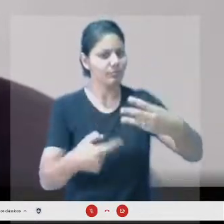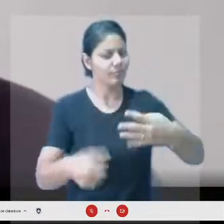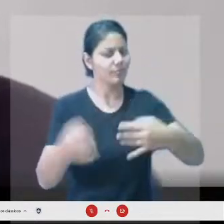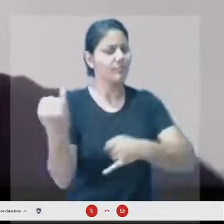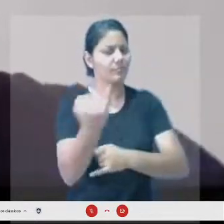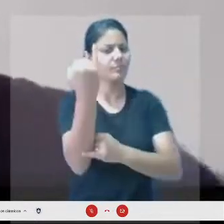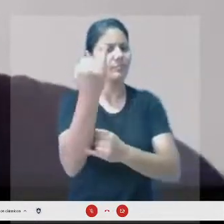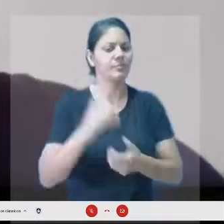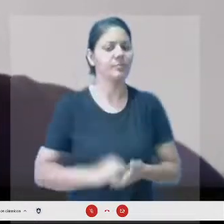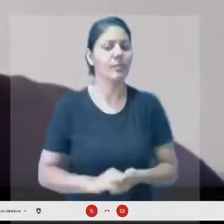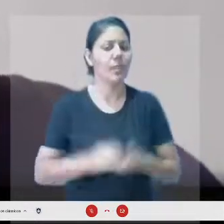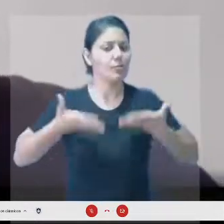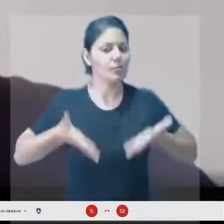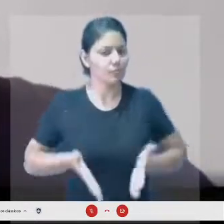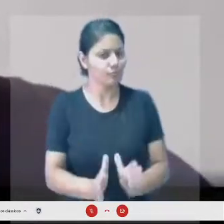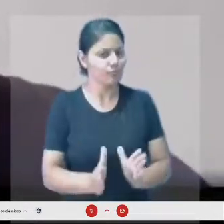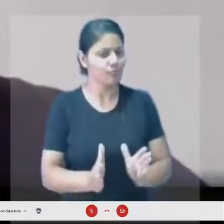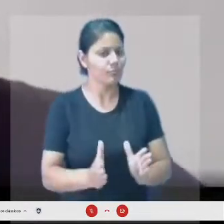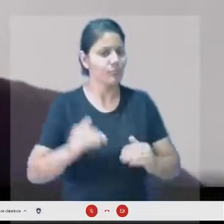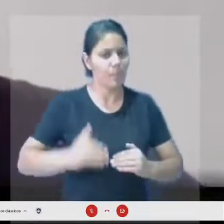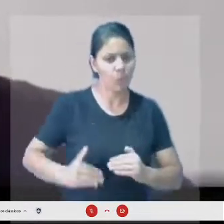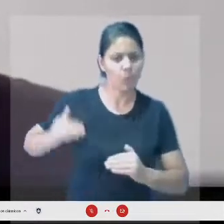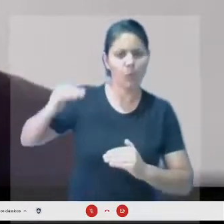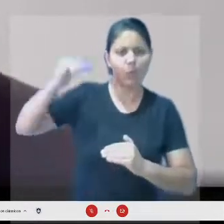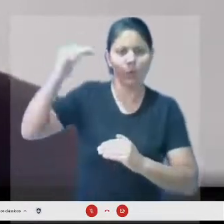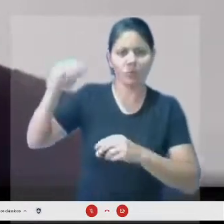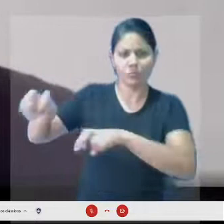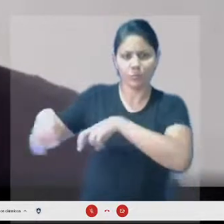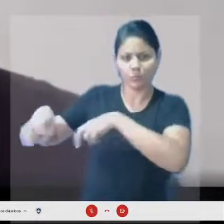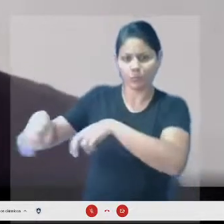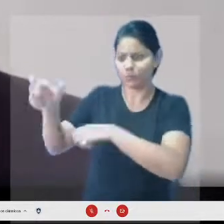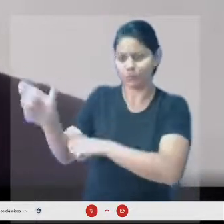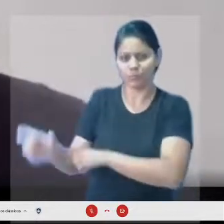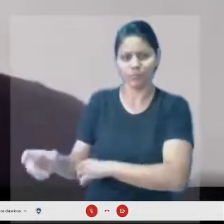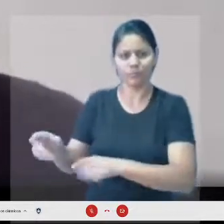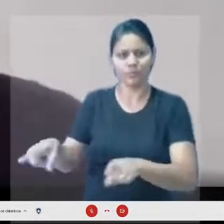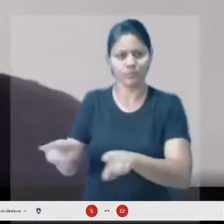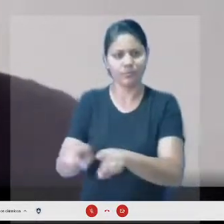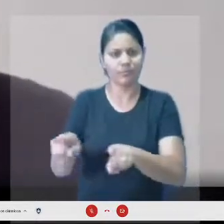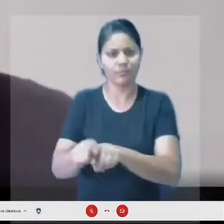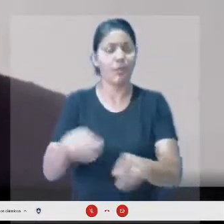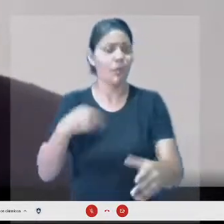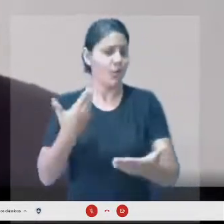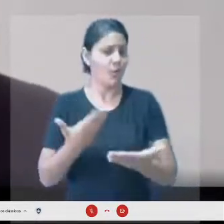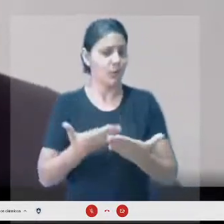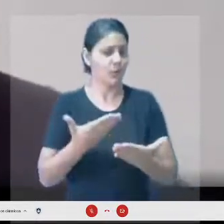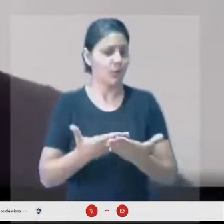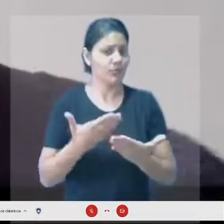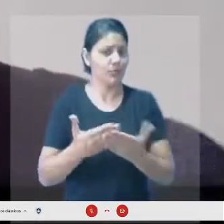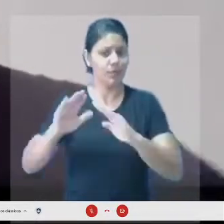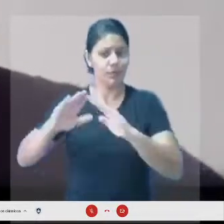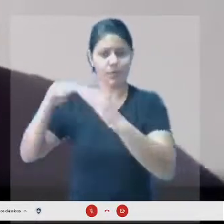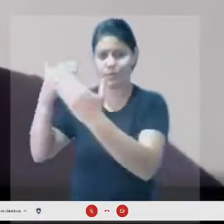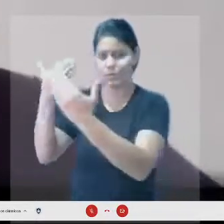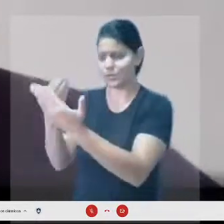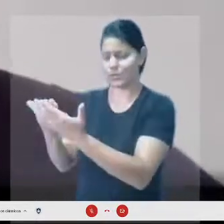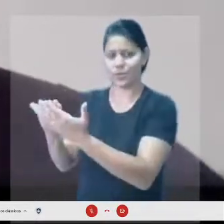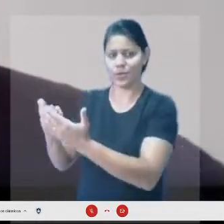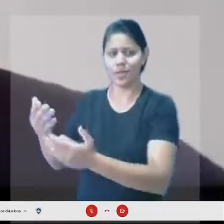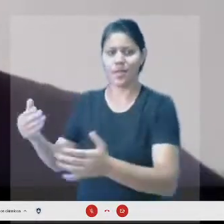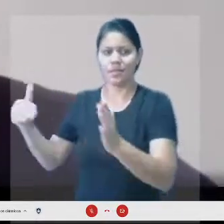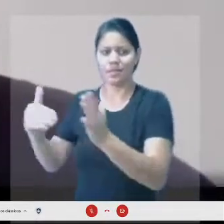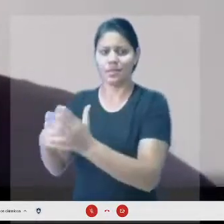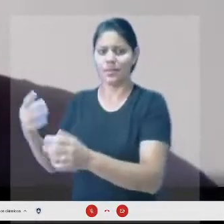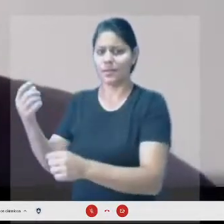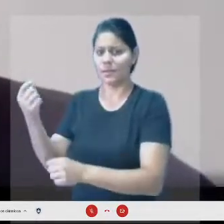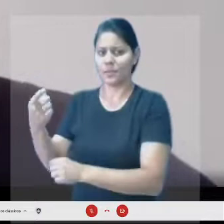Eu nasci e cresci na área rural e eu estudei na área rural os